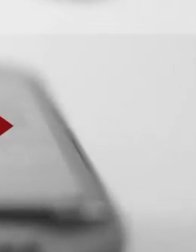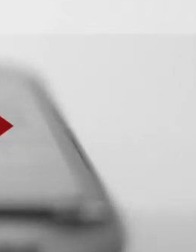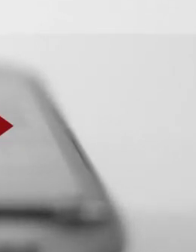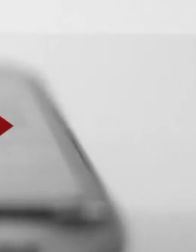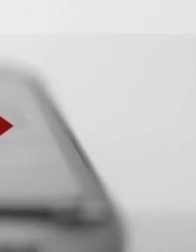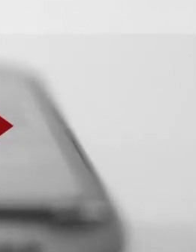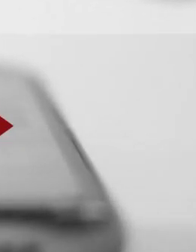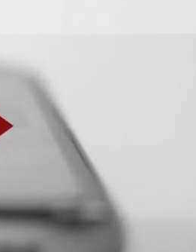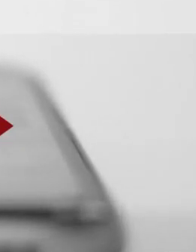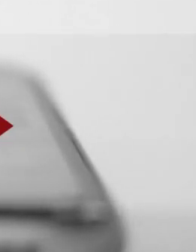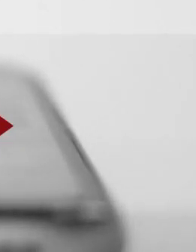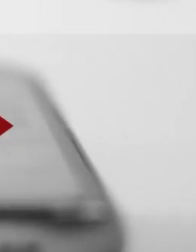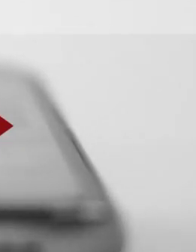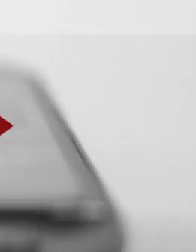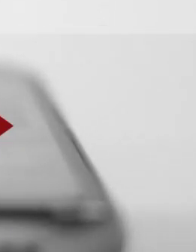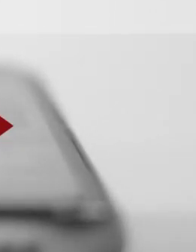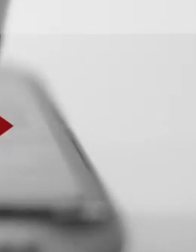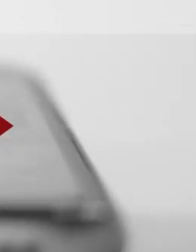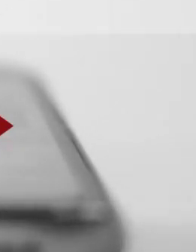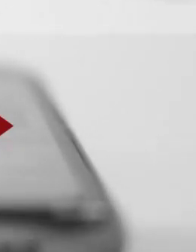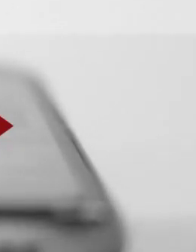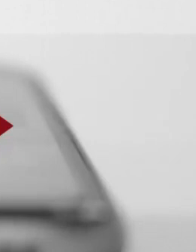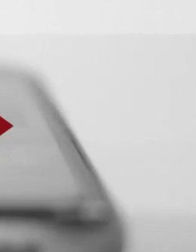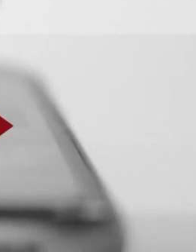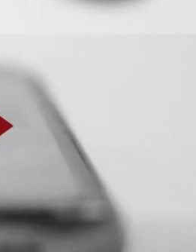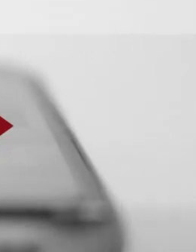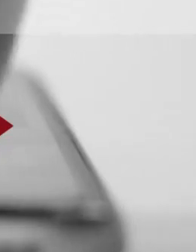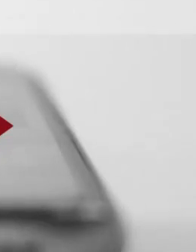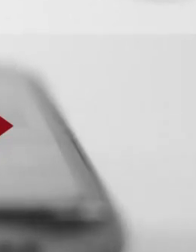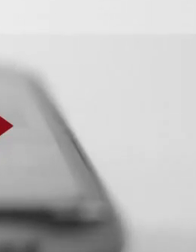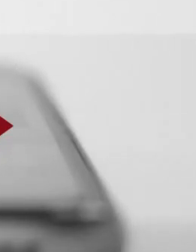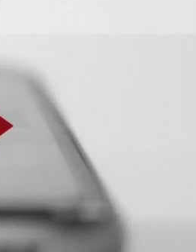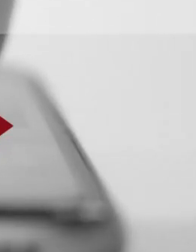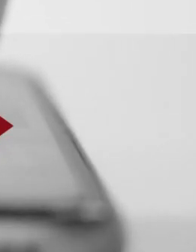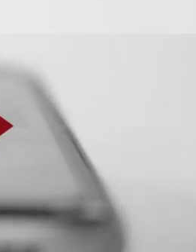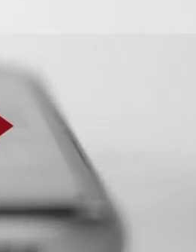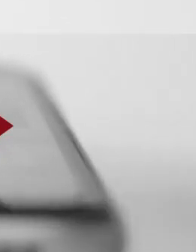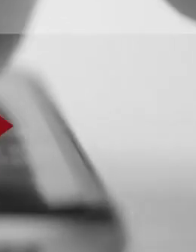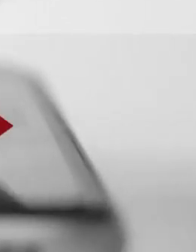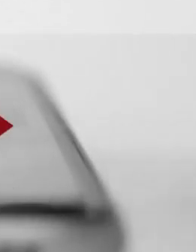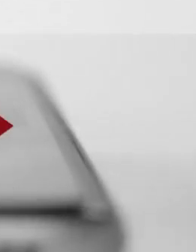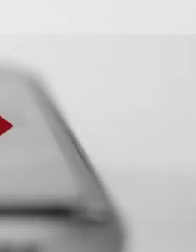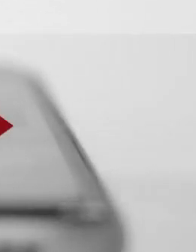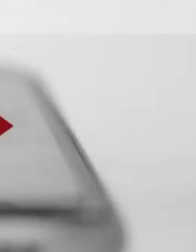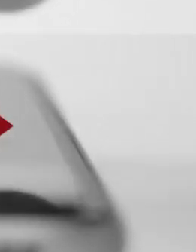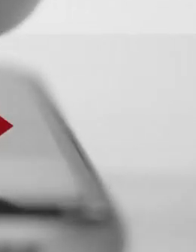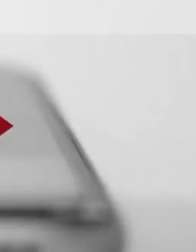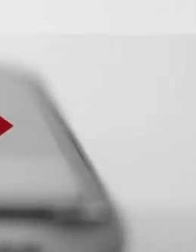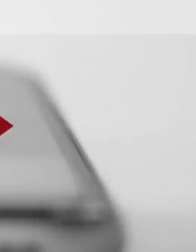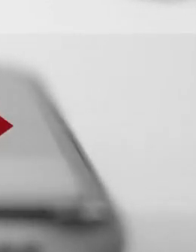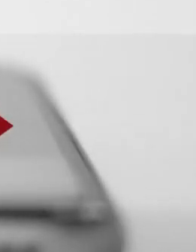de hoje. No entanto, não se esqueçam de se inscrever no canal, deixar o seu joinha e participar nos comentários. E para receber